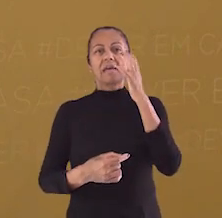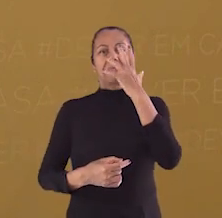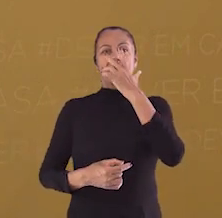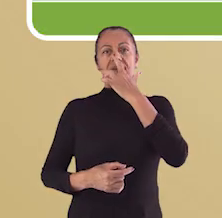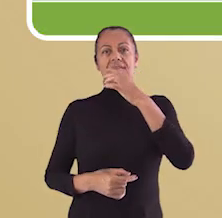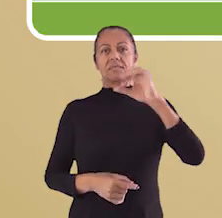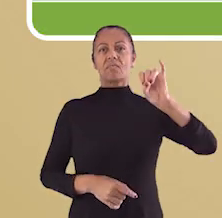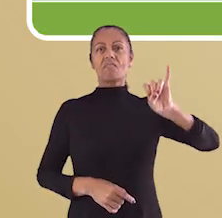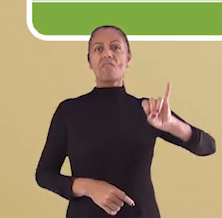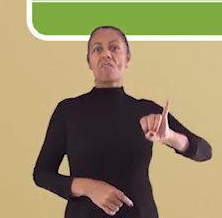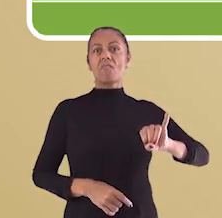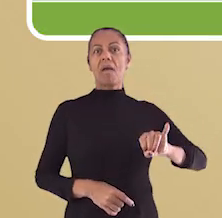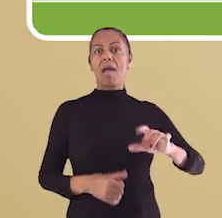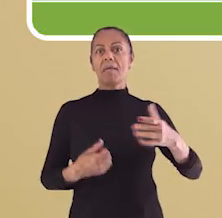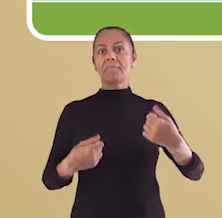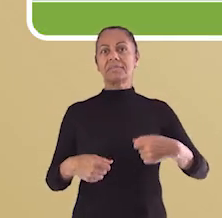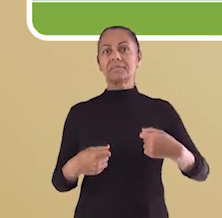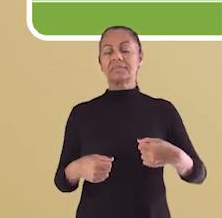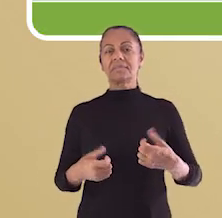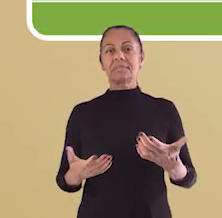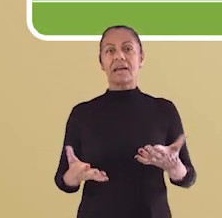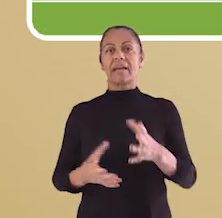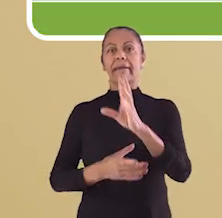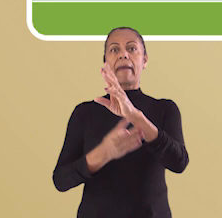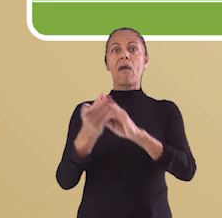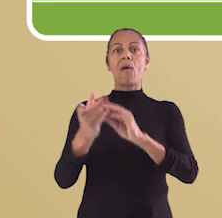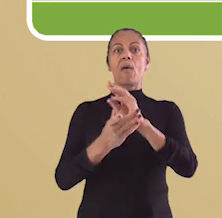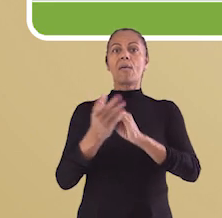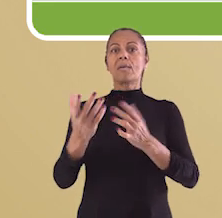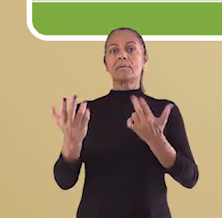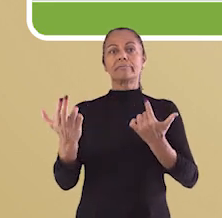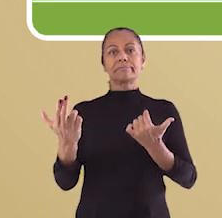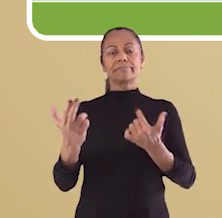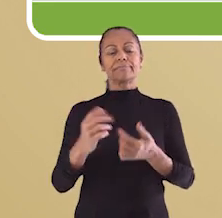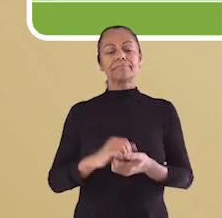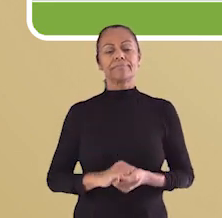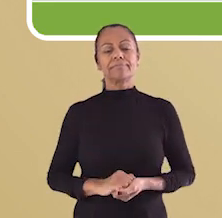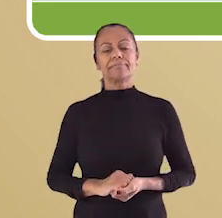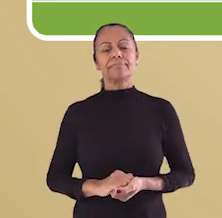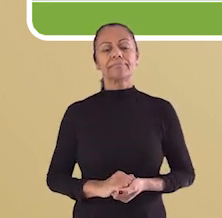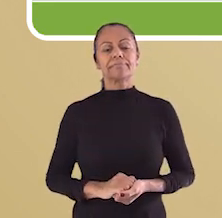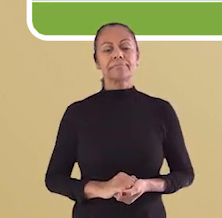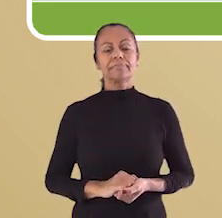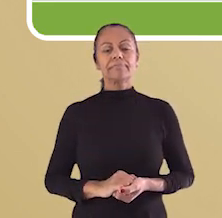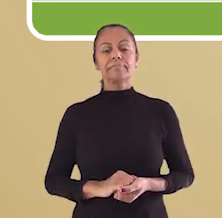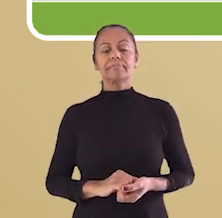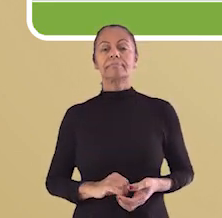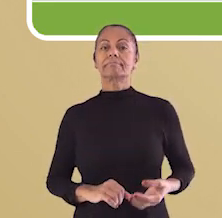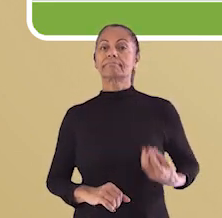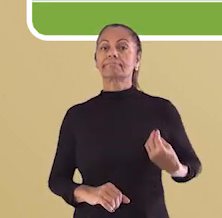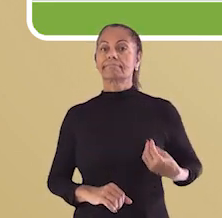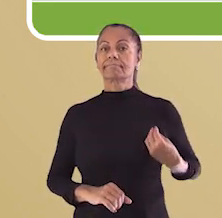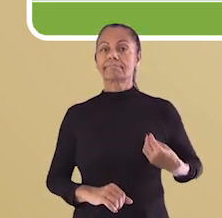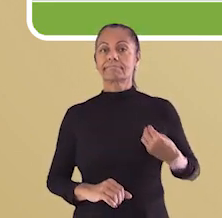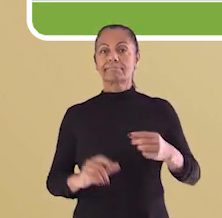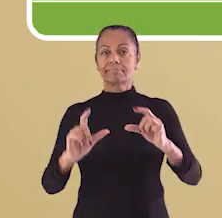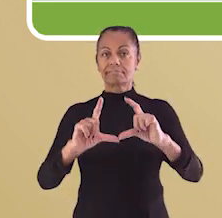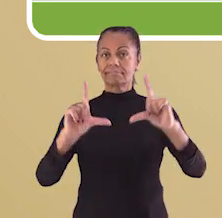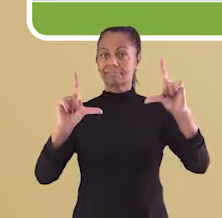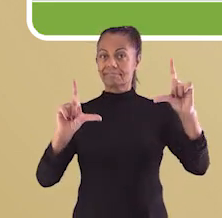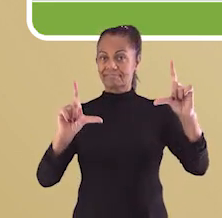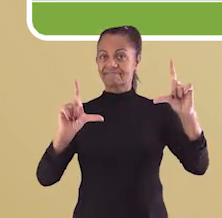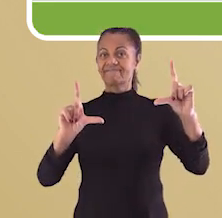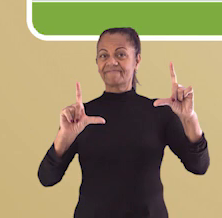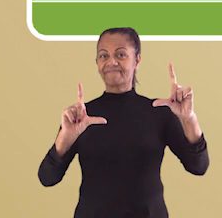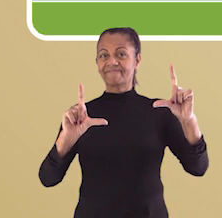mídias. Aproveitando a oportunidade, gostaria que você participasse da aula. Aponte a câmera do seu celular para o